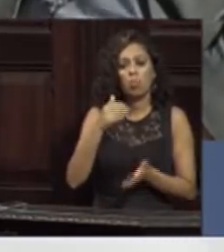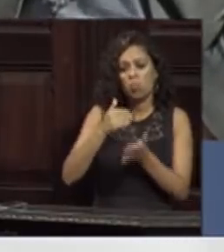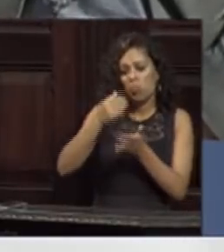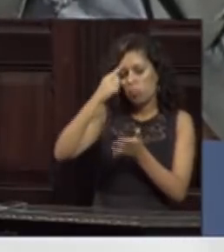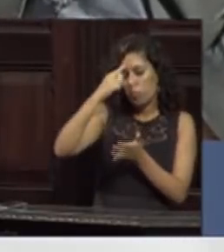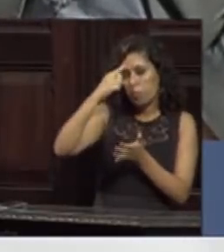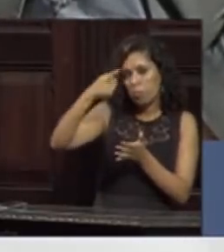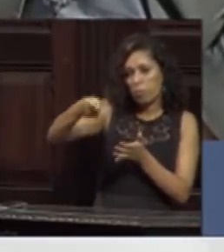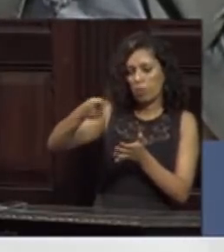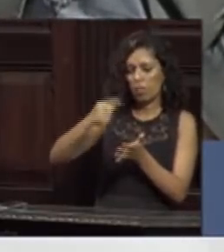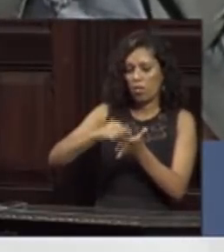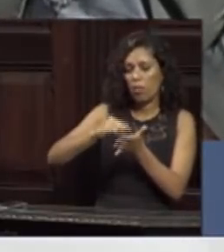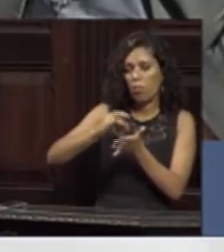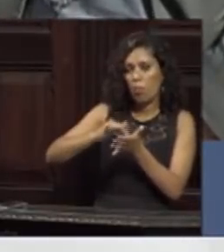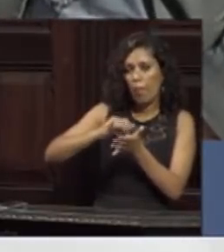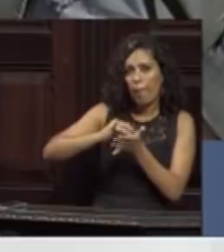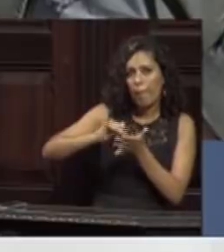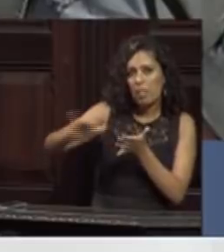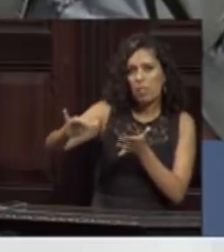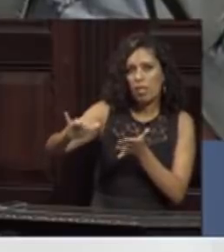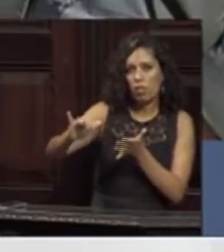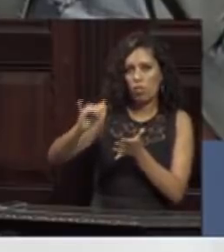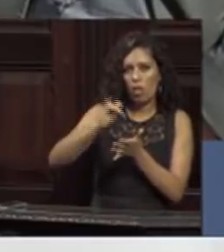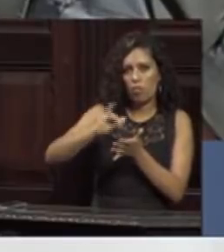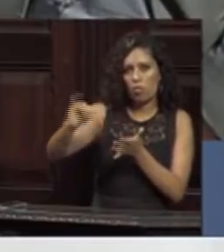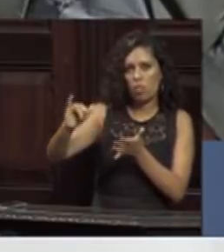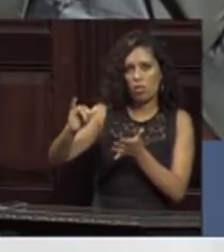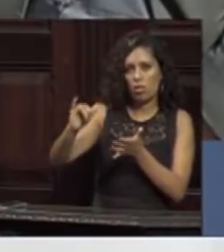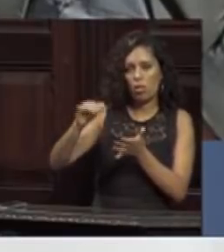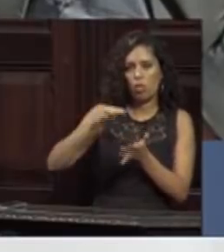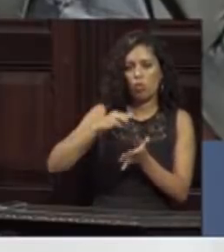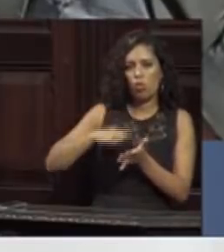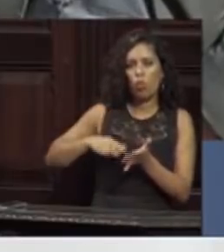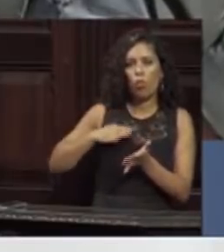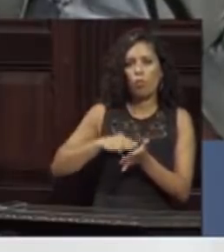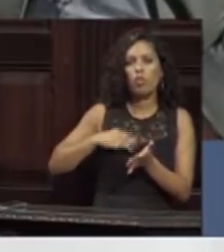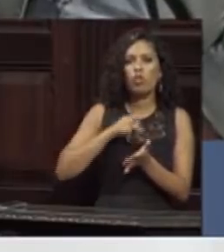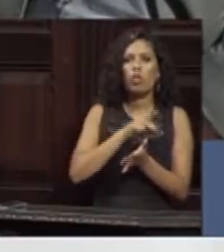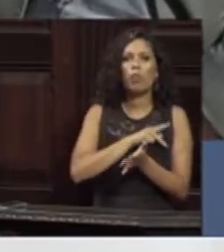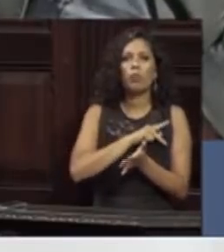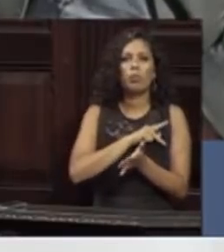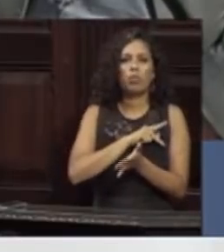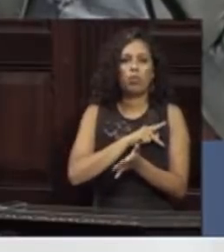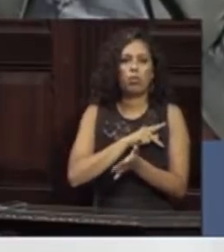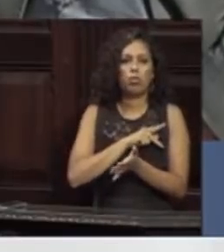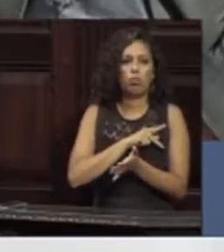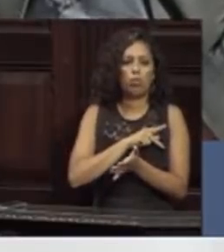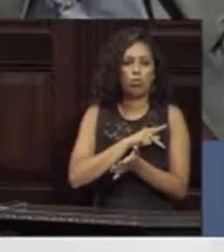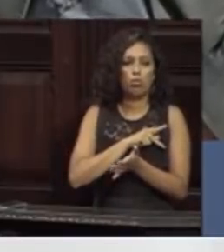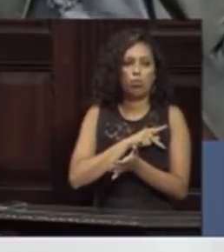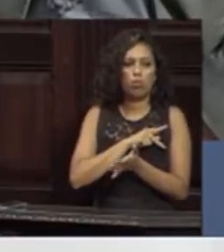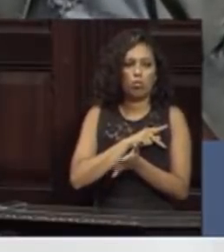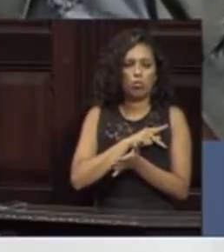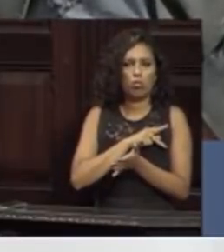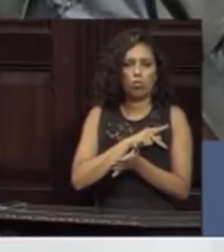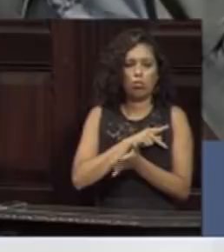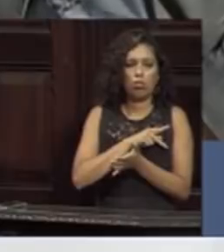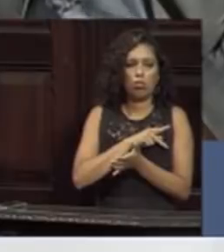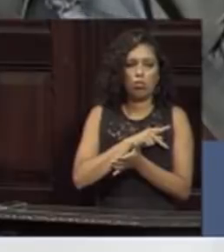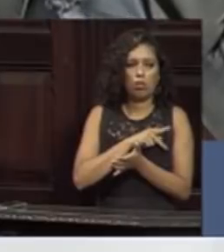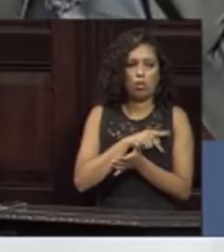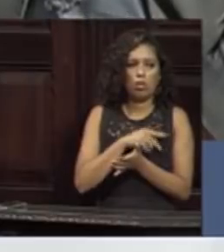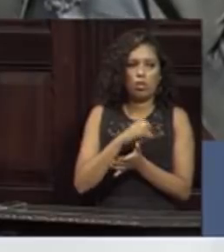que está sendo praticada no auxílio moradia. E da mesma forma que o auxílio moradia, os outros auxílios que são pagos.